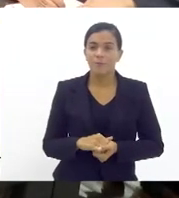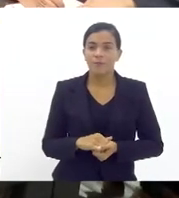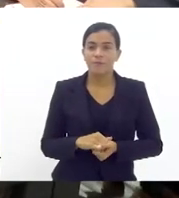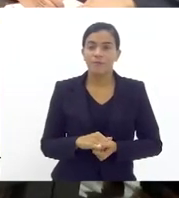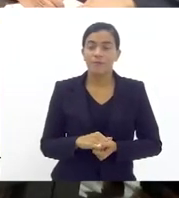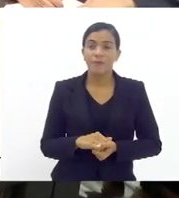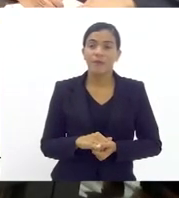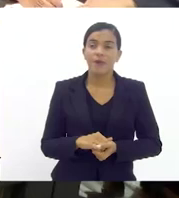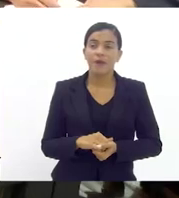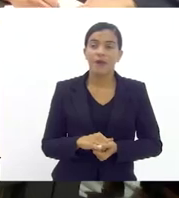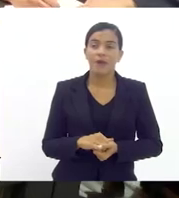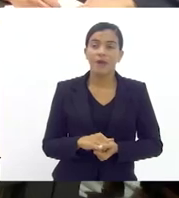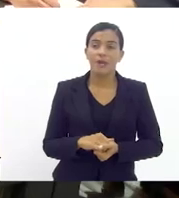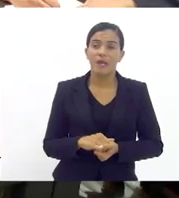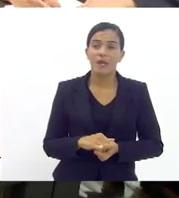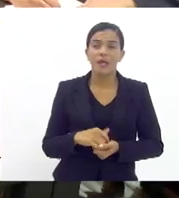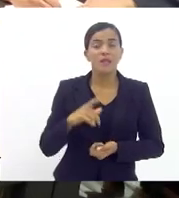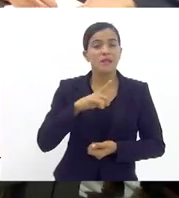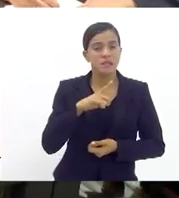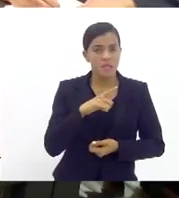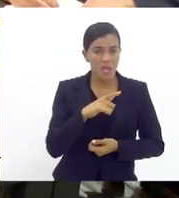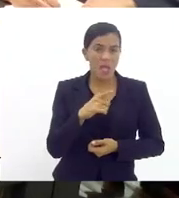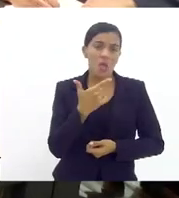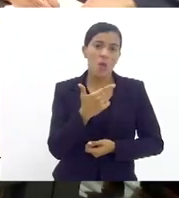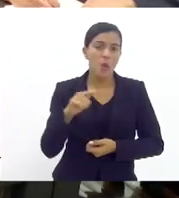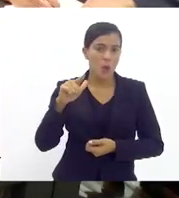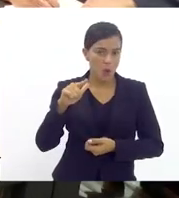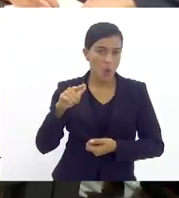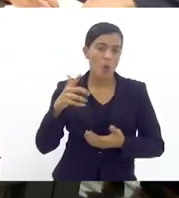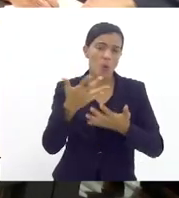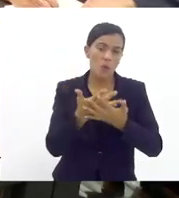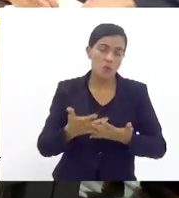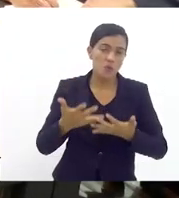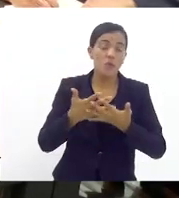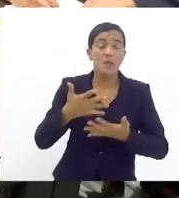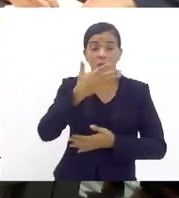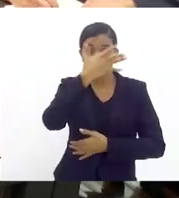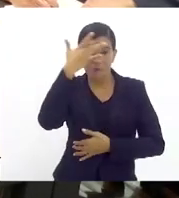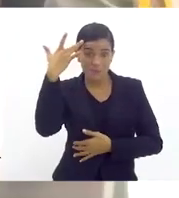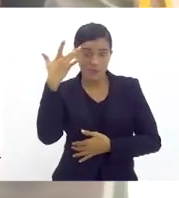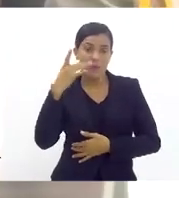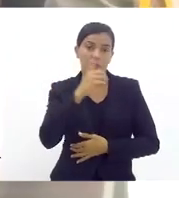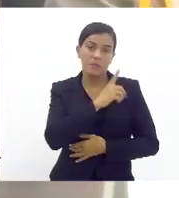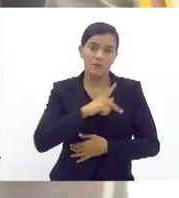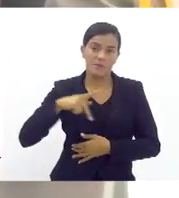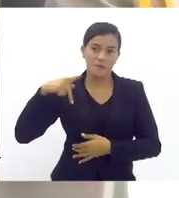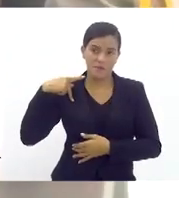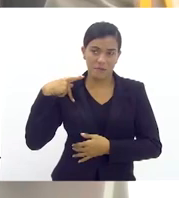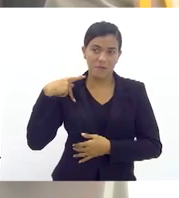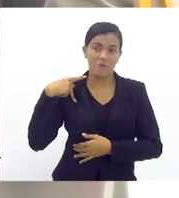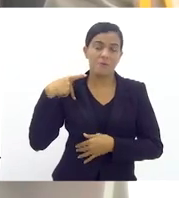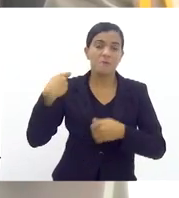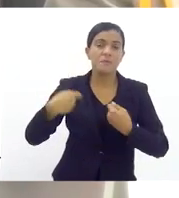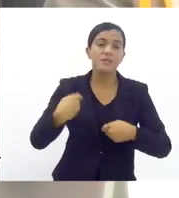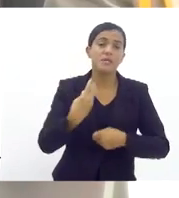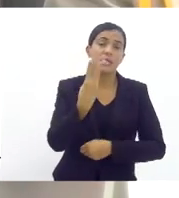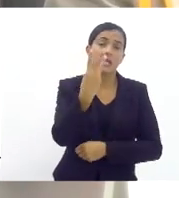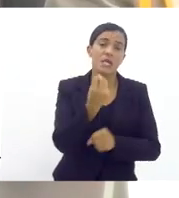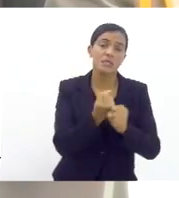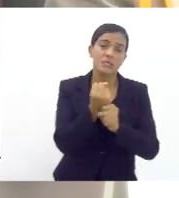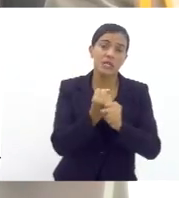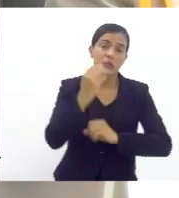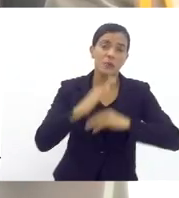todo. Existem outros filtros, né? Porque a pessoa, para ser defensor público, precisa ter 3 anos de